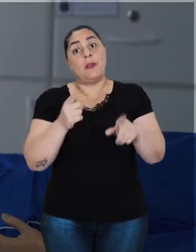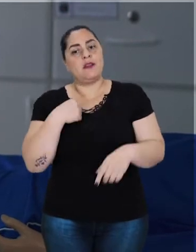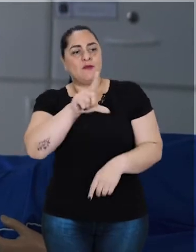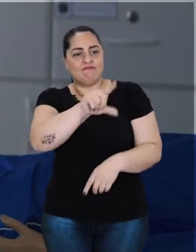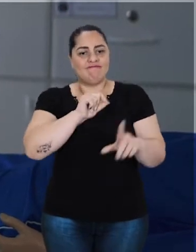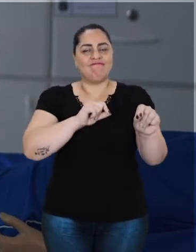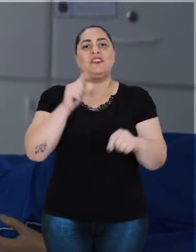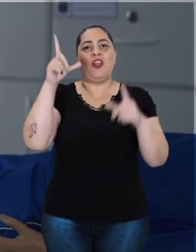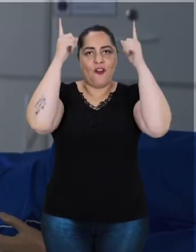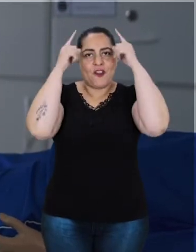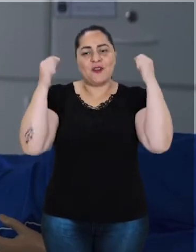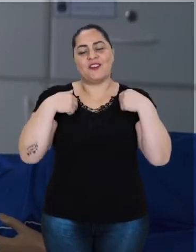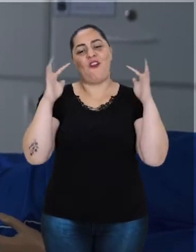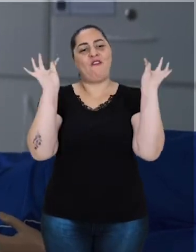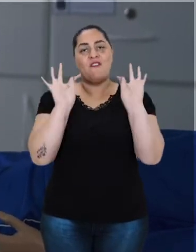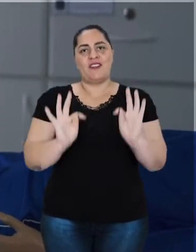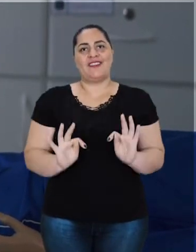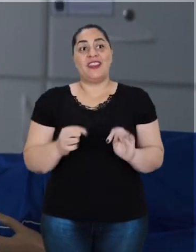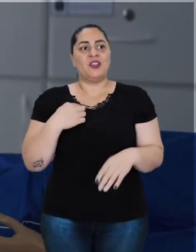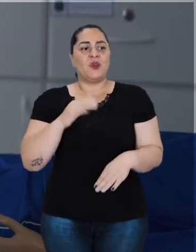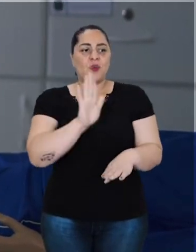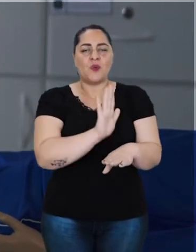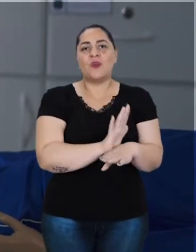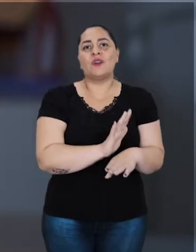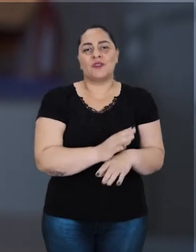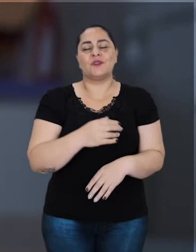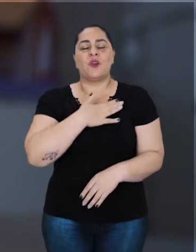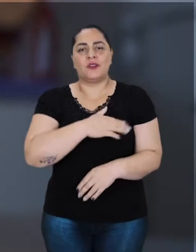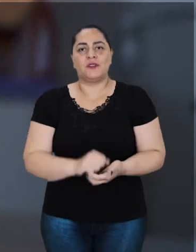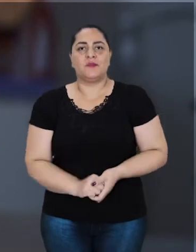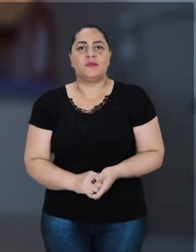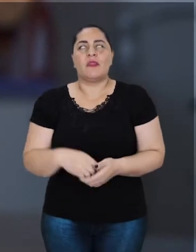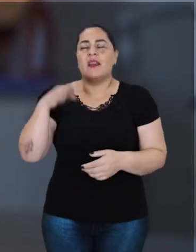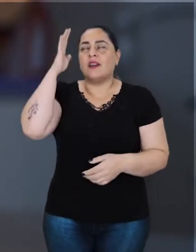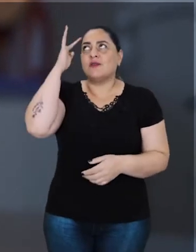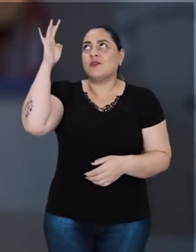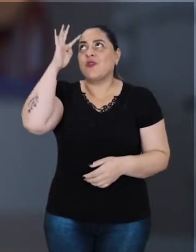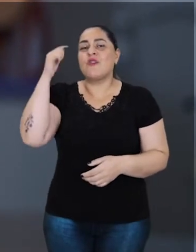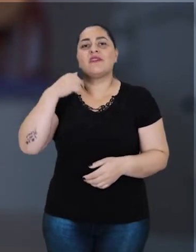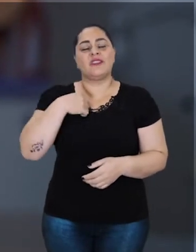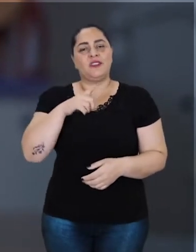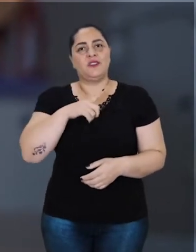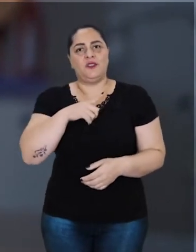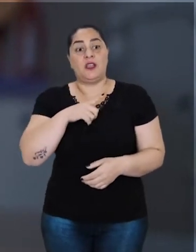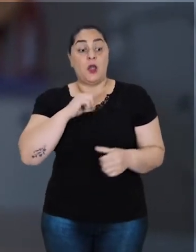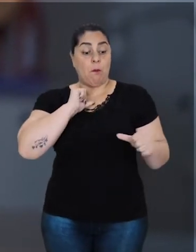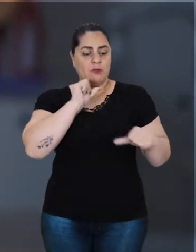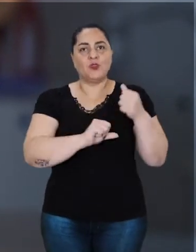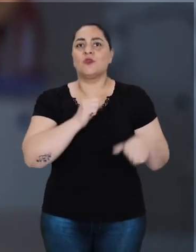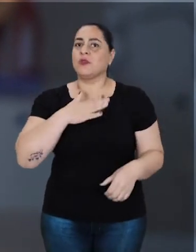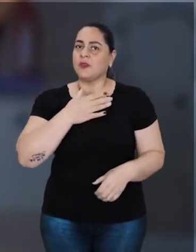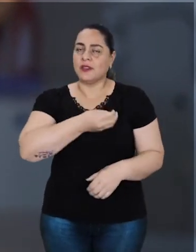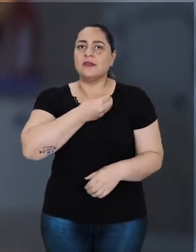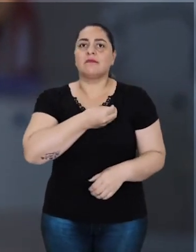escolhi enfermagem e sou muito feliz. Cuidar do outro é a minha vida. A enfermagem era um sonho que foi realizado e mudou a minha